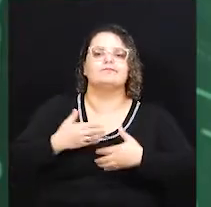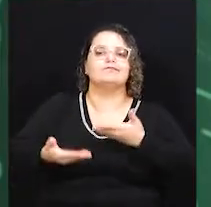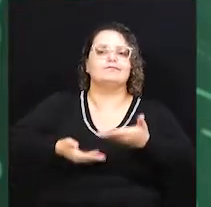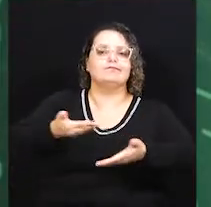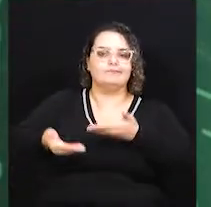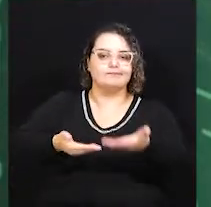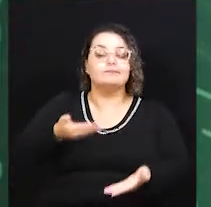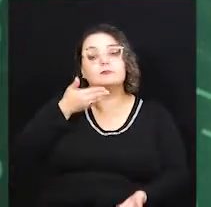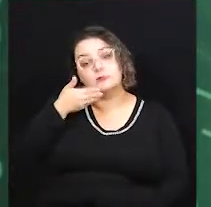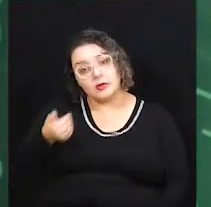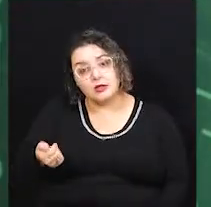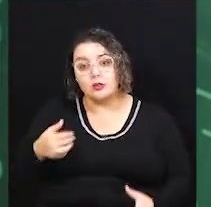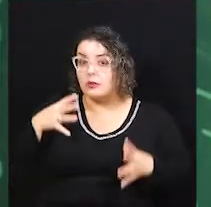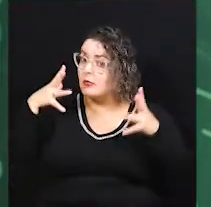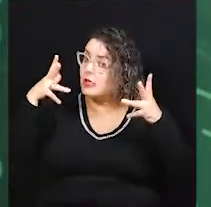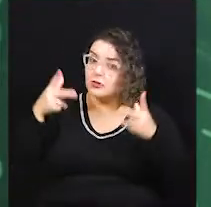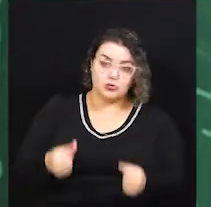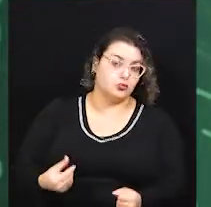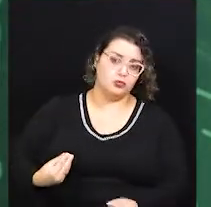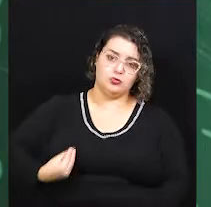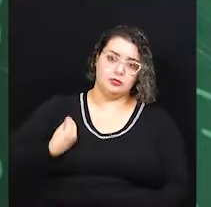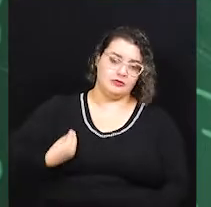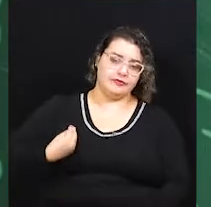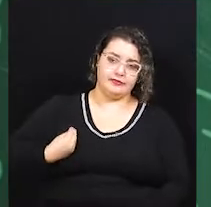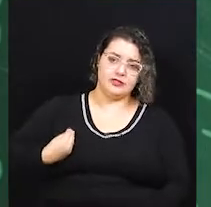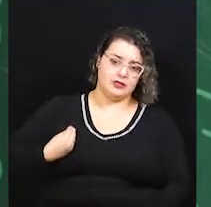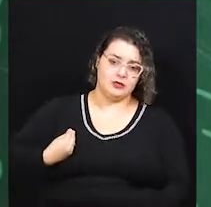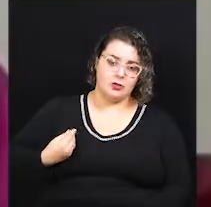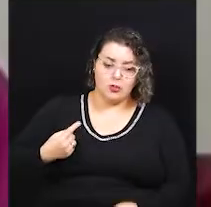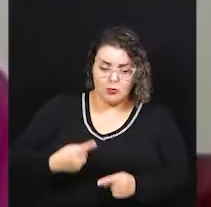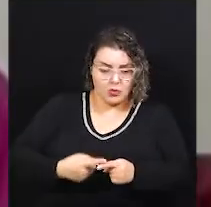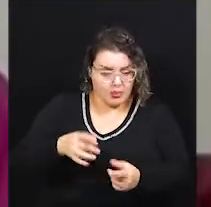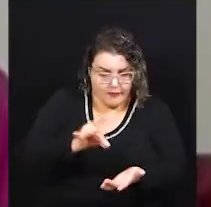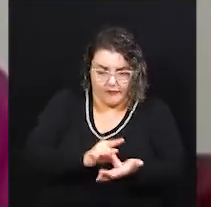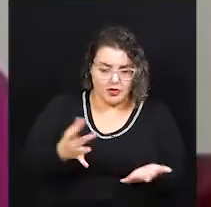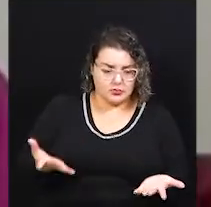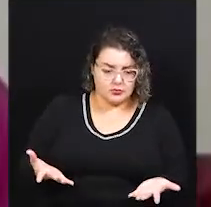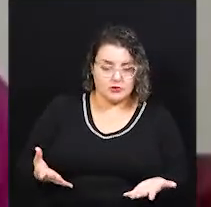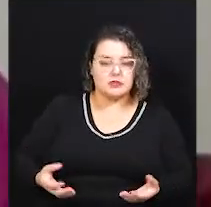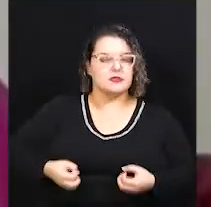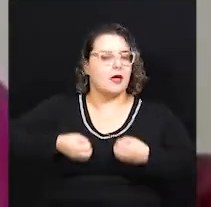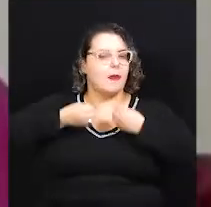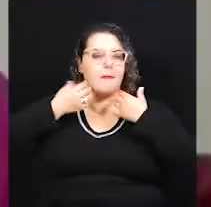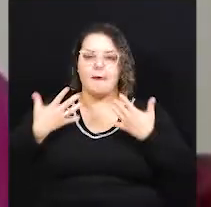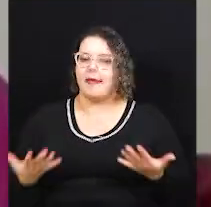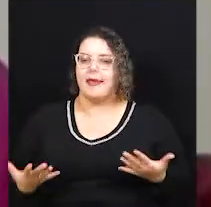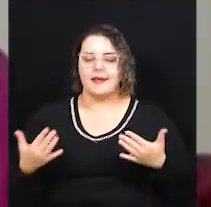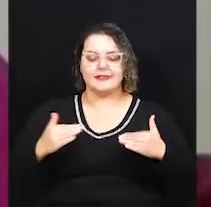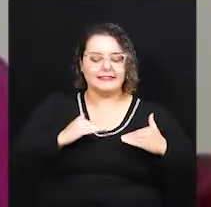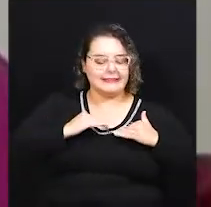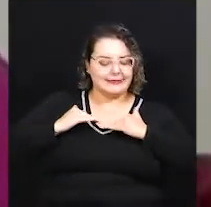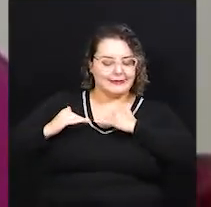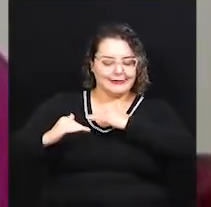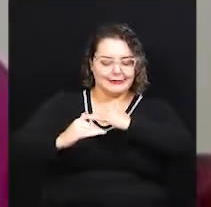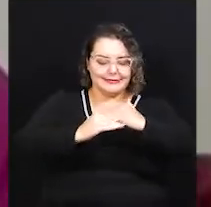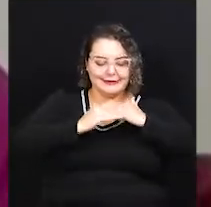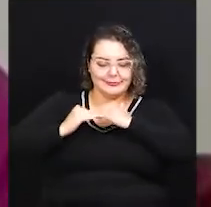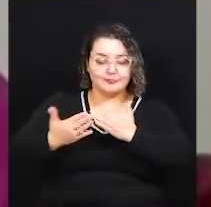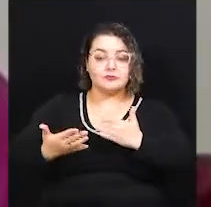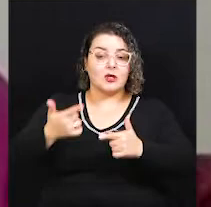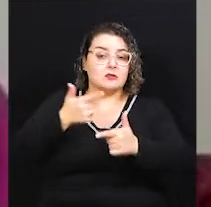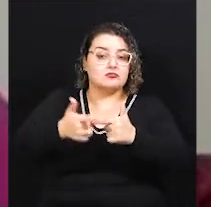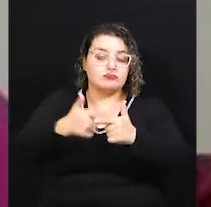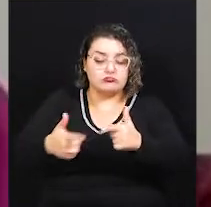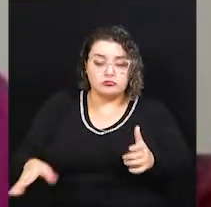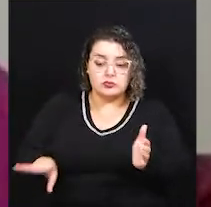aquilo muito melhor para tudo na vida dela. Né? Porque é fato, se a gente está bem, em harmonia, os problemas podem vir, a